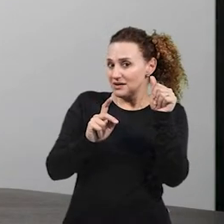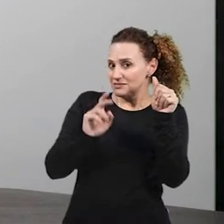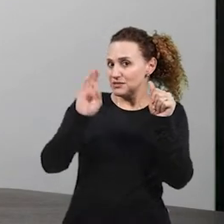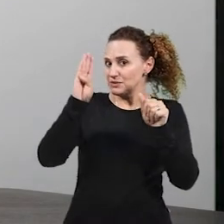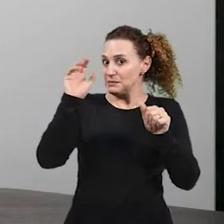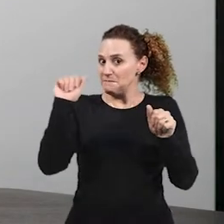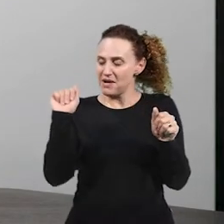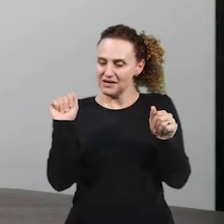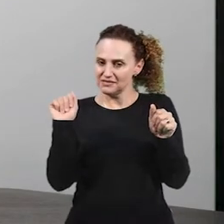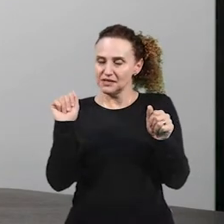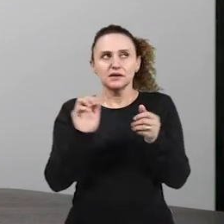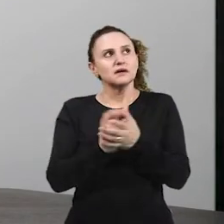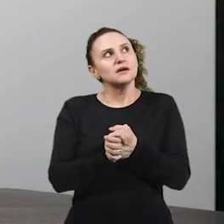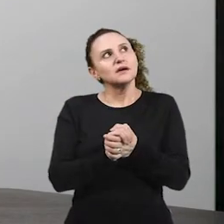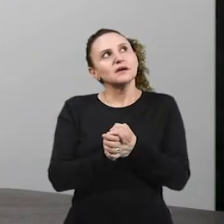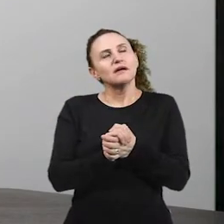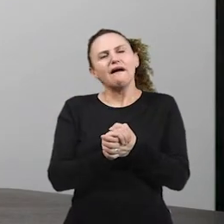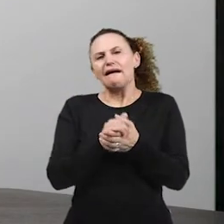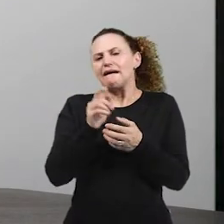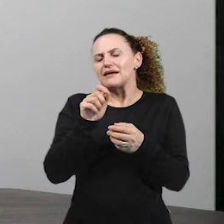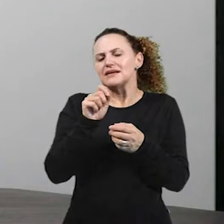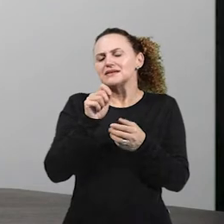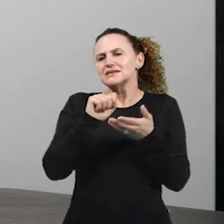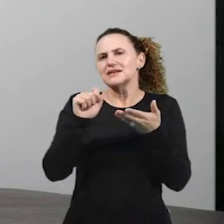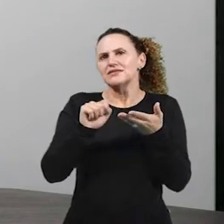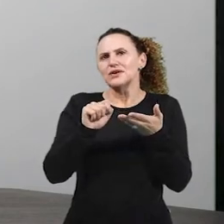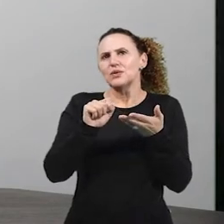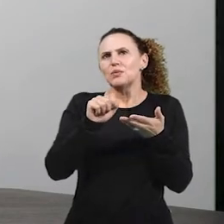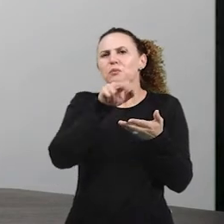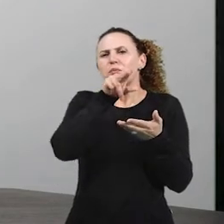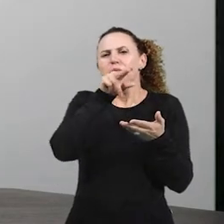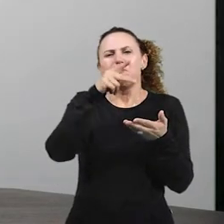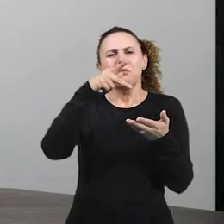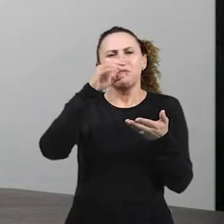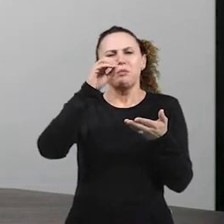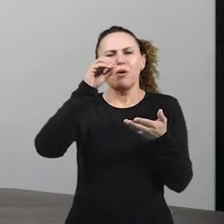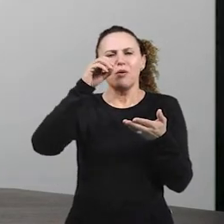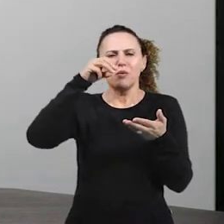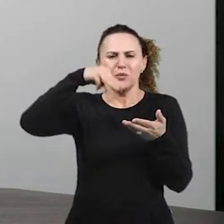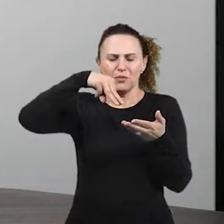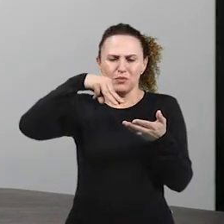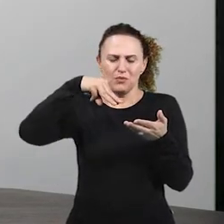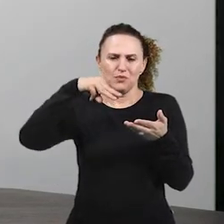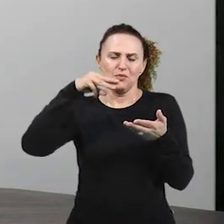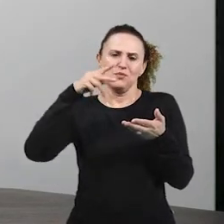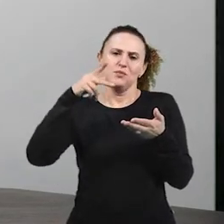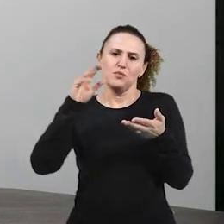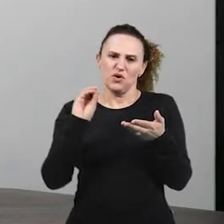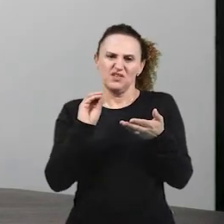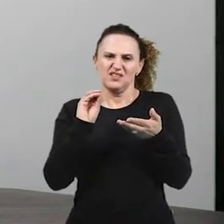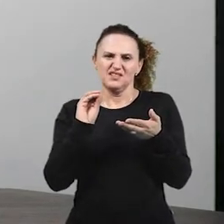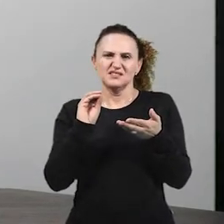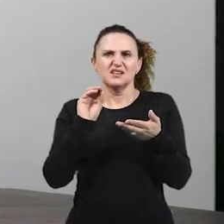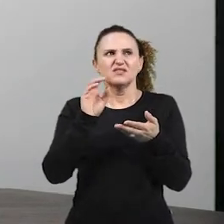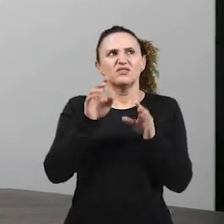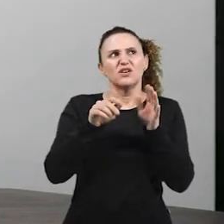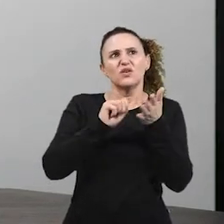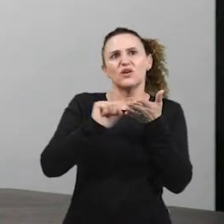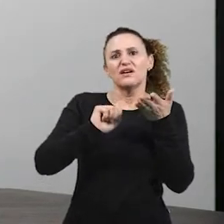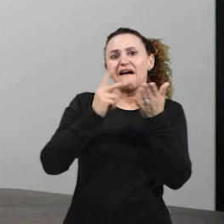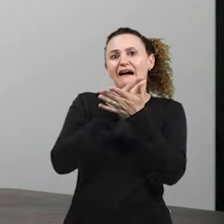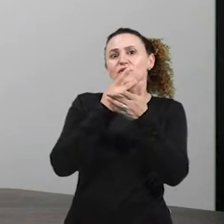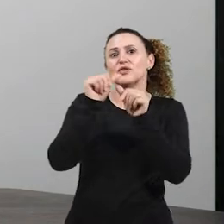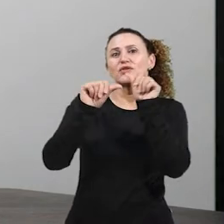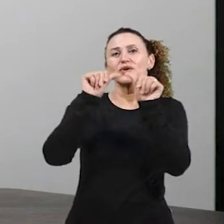tem lá a palavra bomba ele escreveu bomba Aí você fala é um de repente o professor que não tem conhecimento